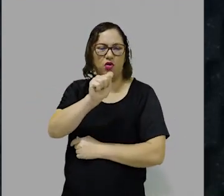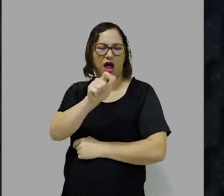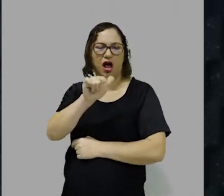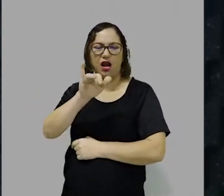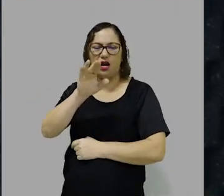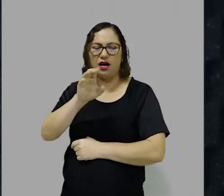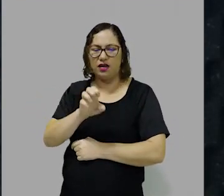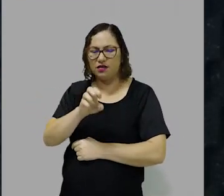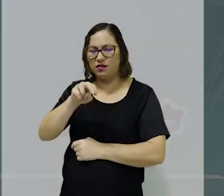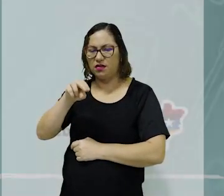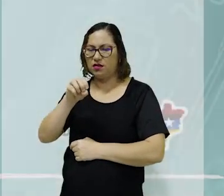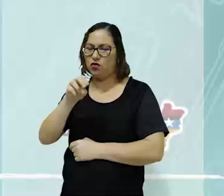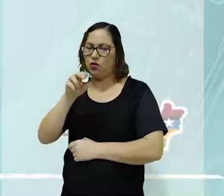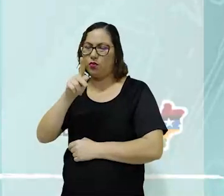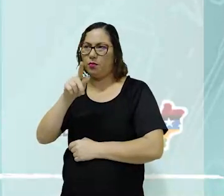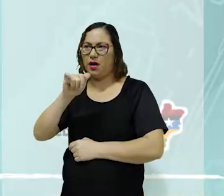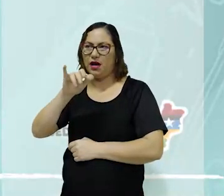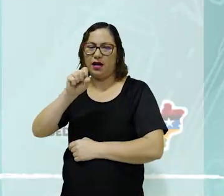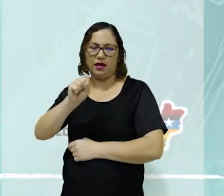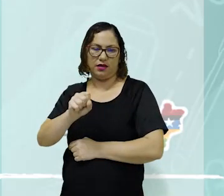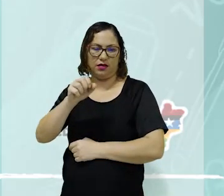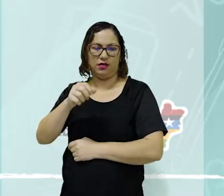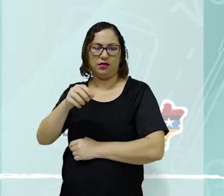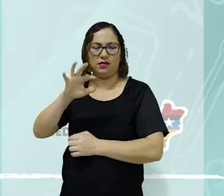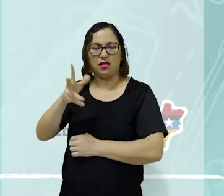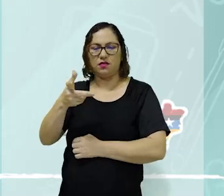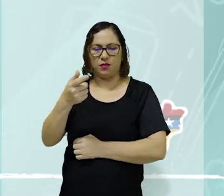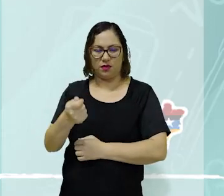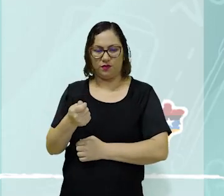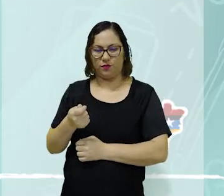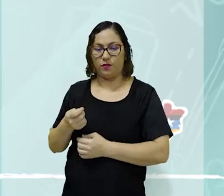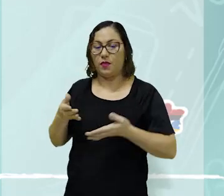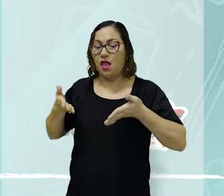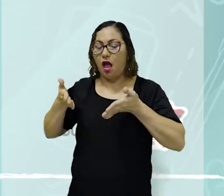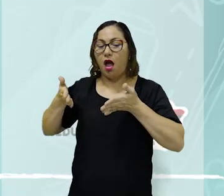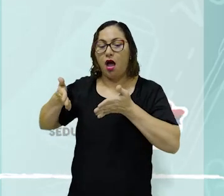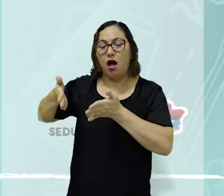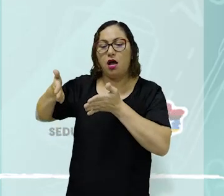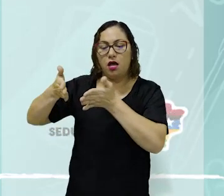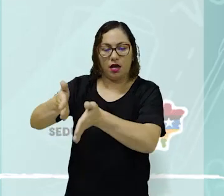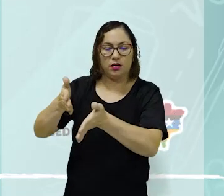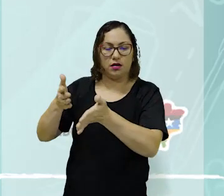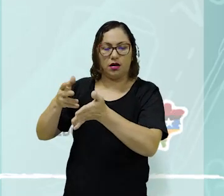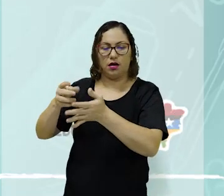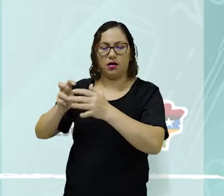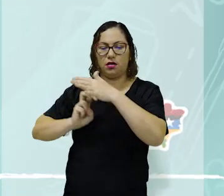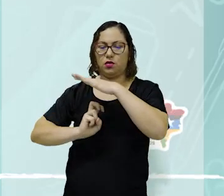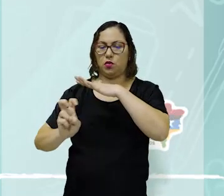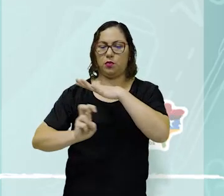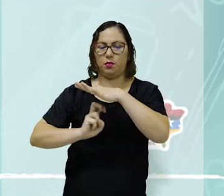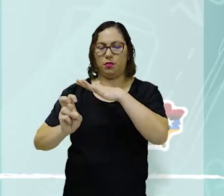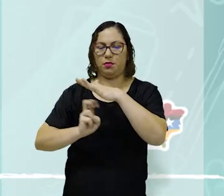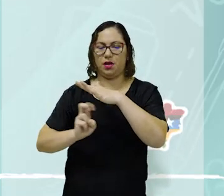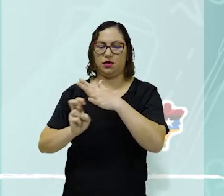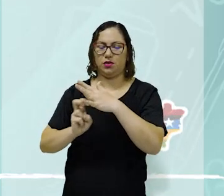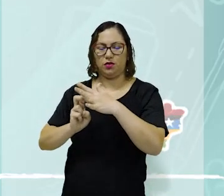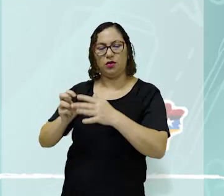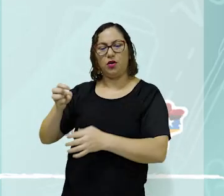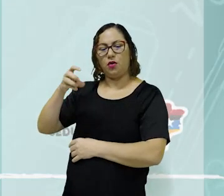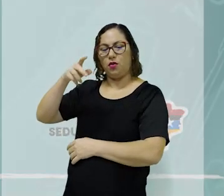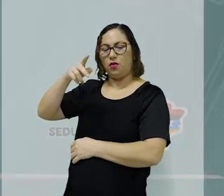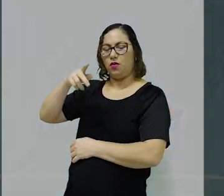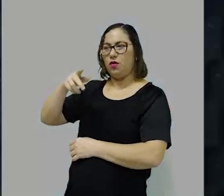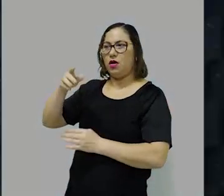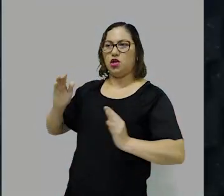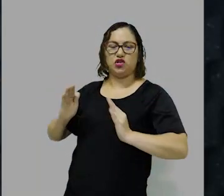tipo. A entrada do metrô de Paris, do Guimard, e um candelabro. Eu estou até querendo colocar um desse lá em casa, eu só